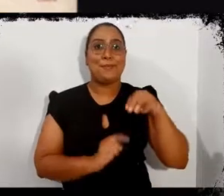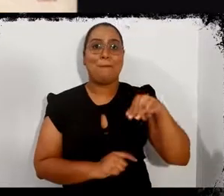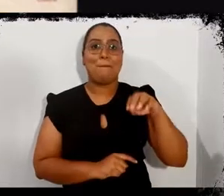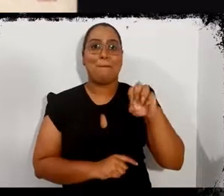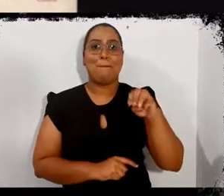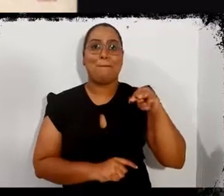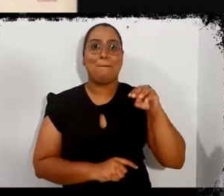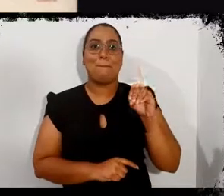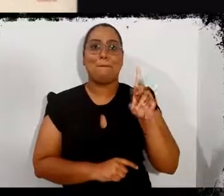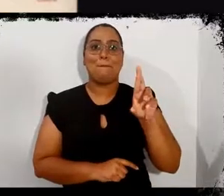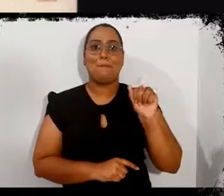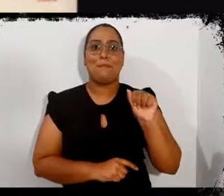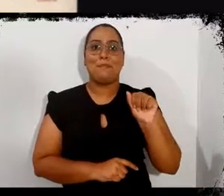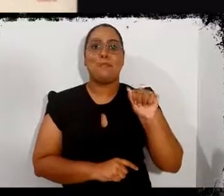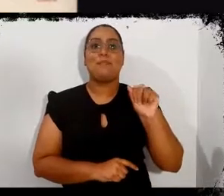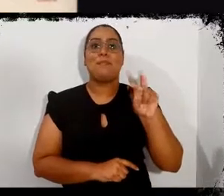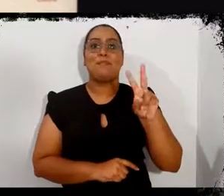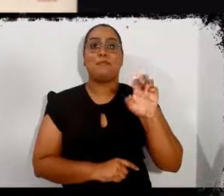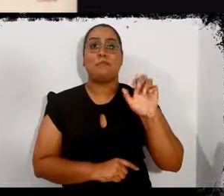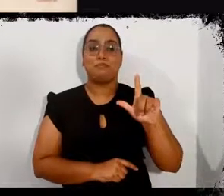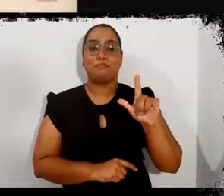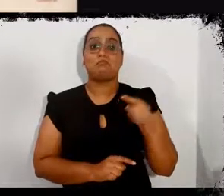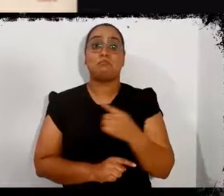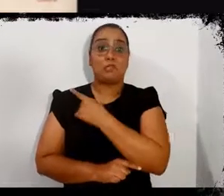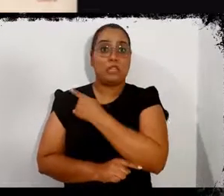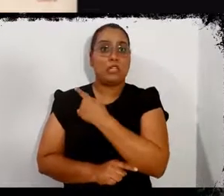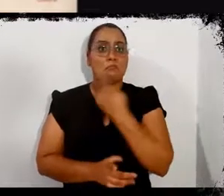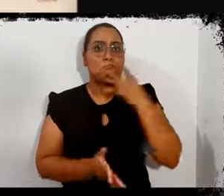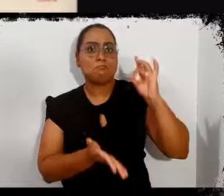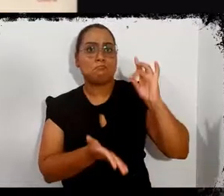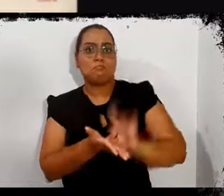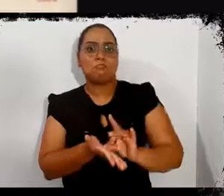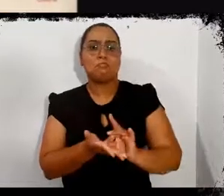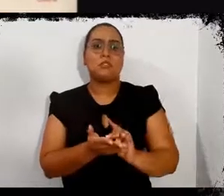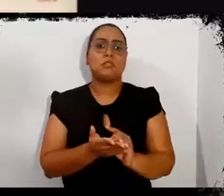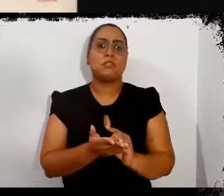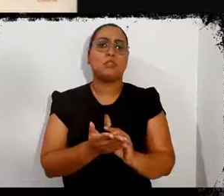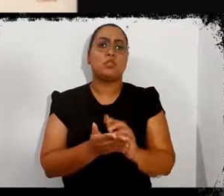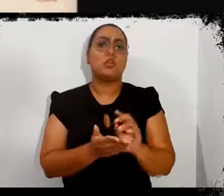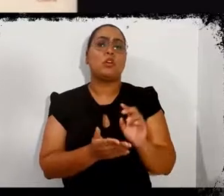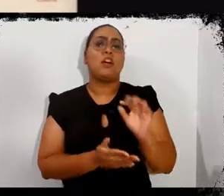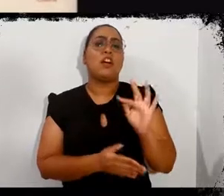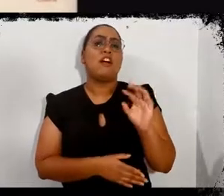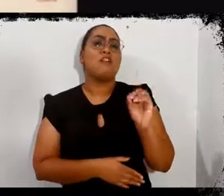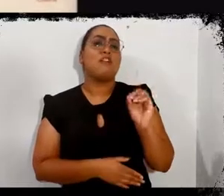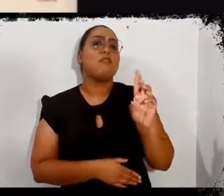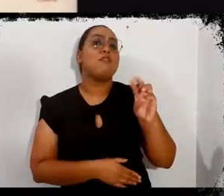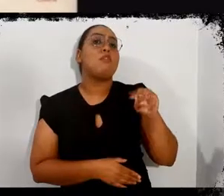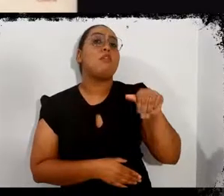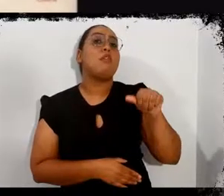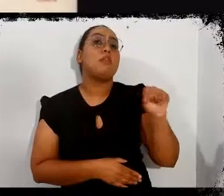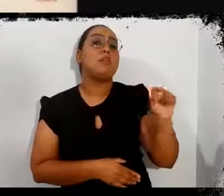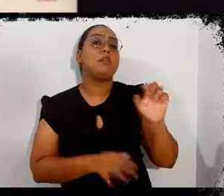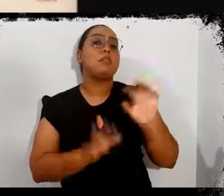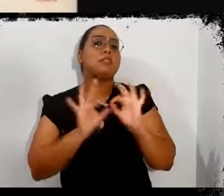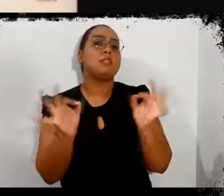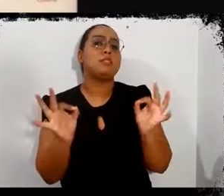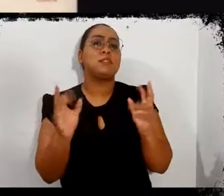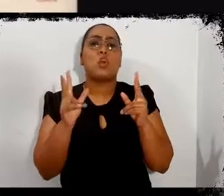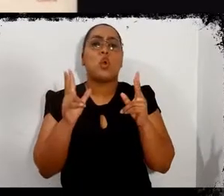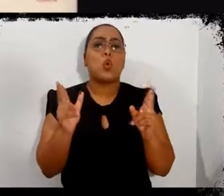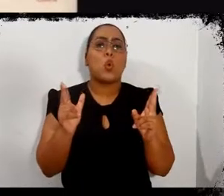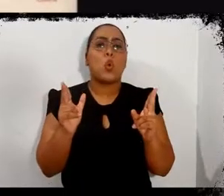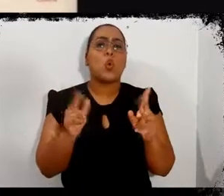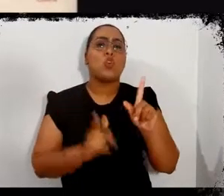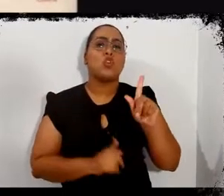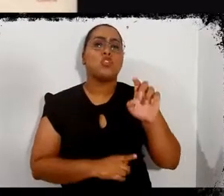ao que ele experimenta em seu cotidiano. Uma forma simples apresentada